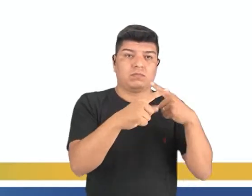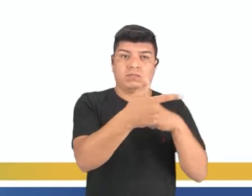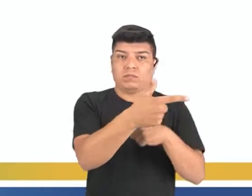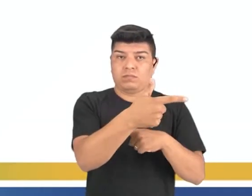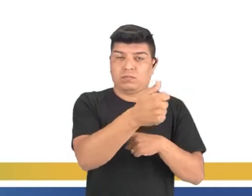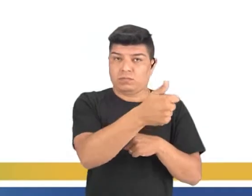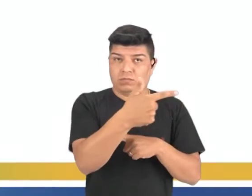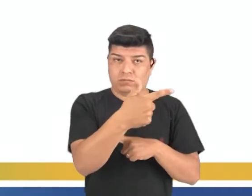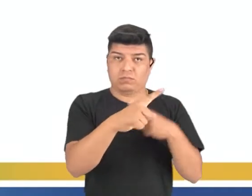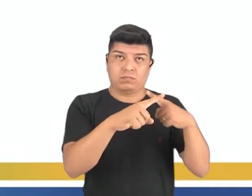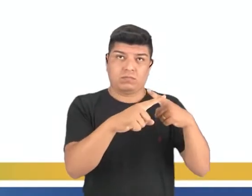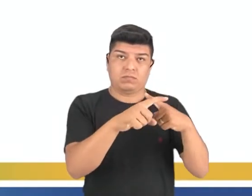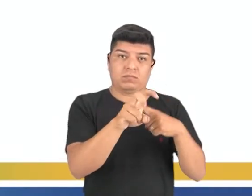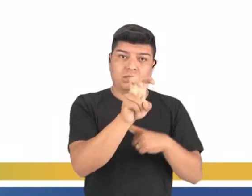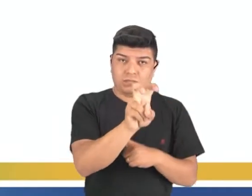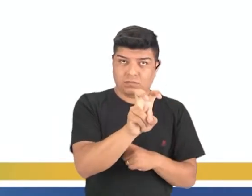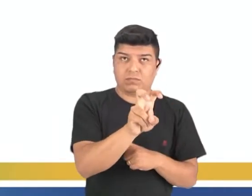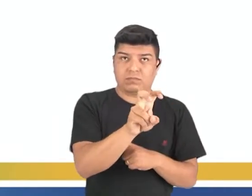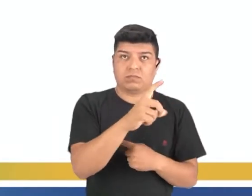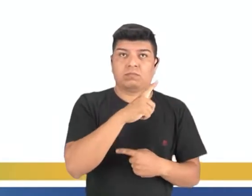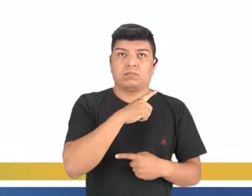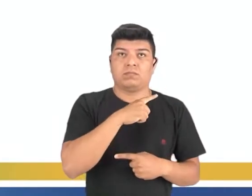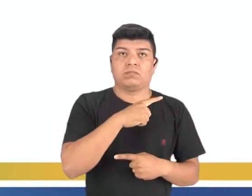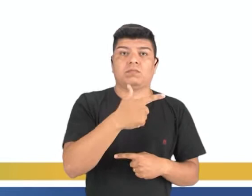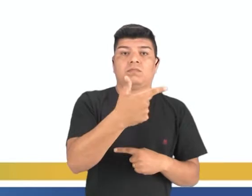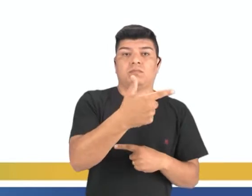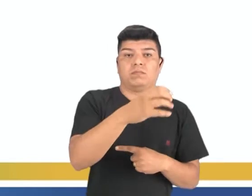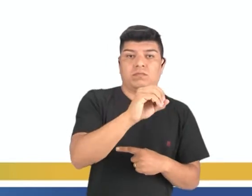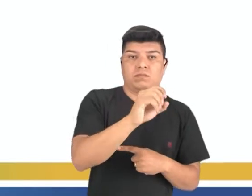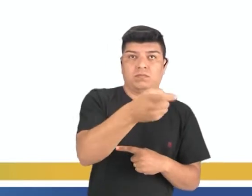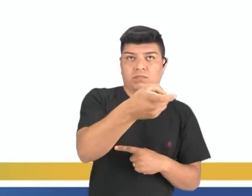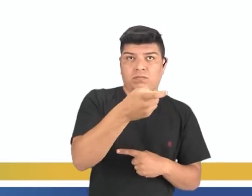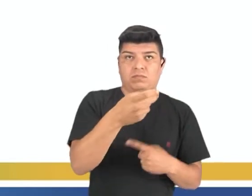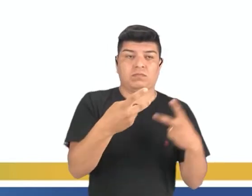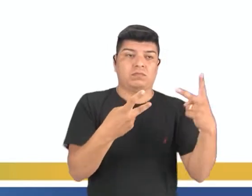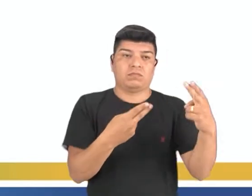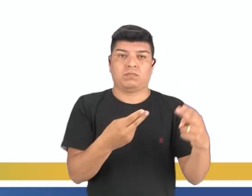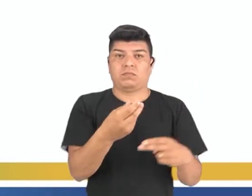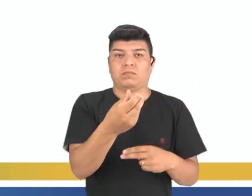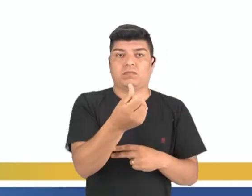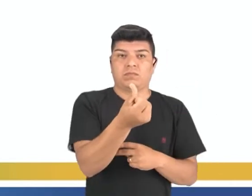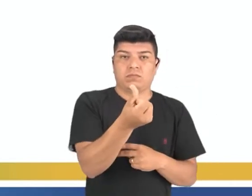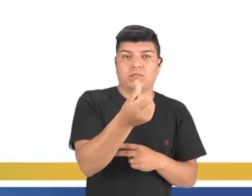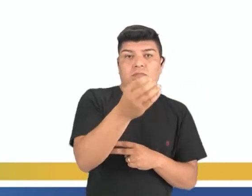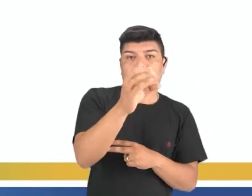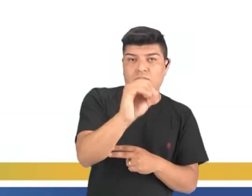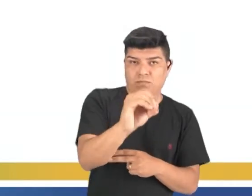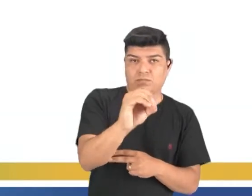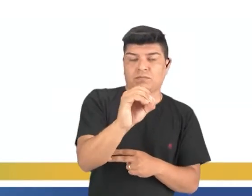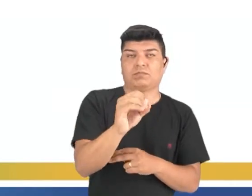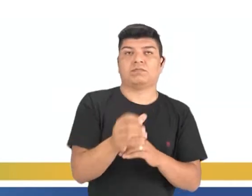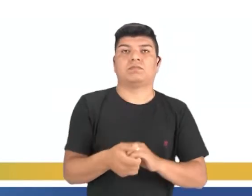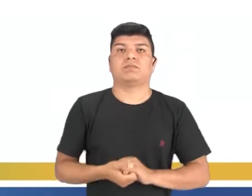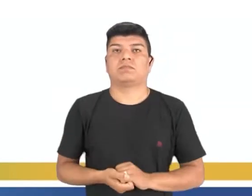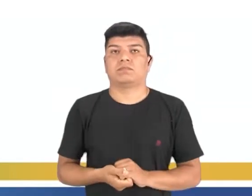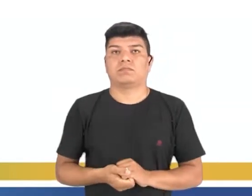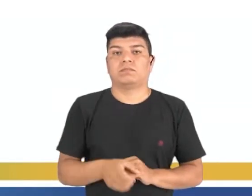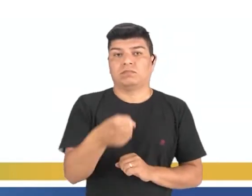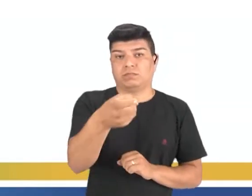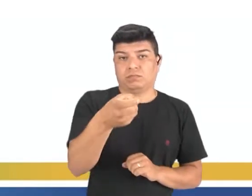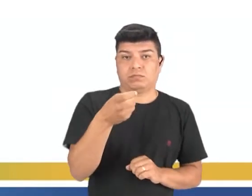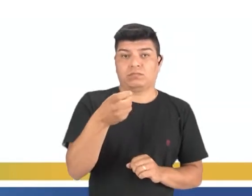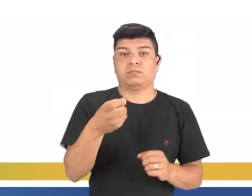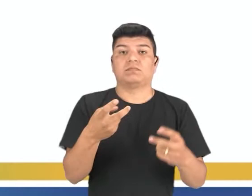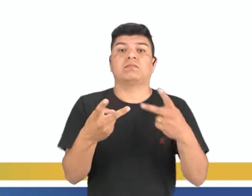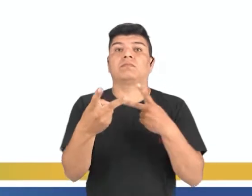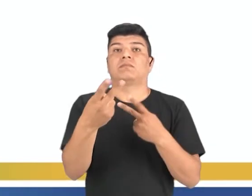5. Então, nós temos que 20 vezes x, que é 20x, é igual a 12 vezes 5, que é 60. Então, nós temos que